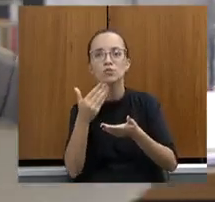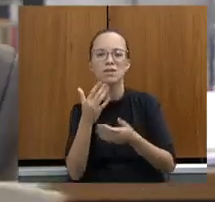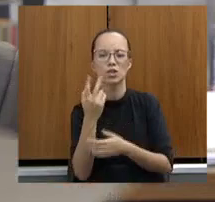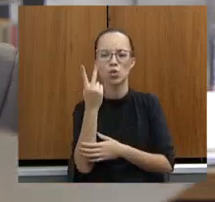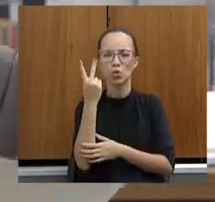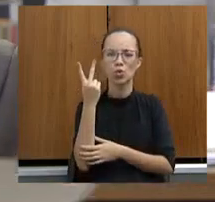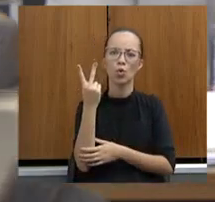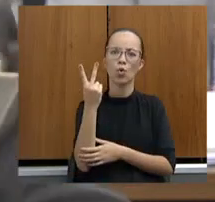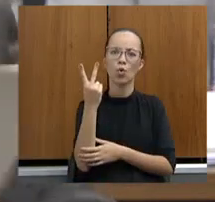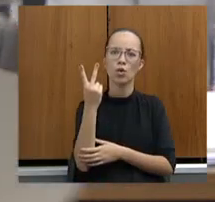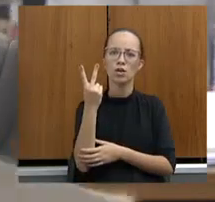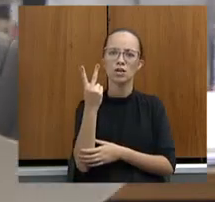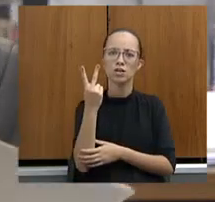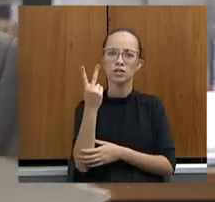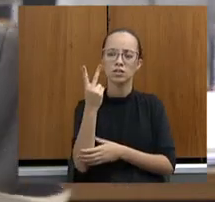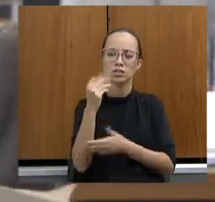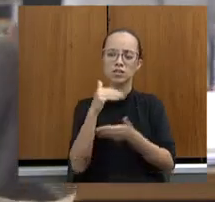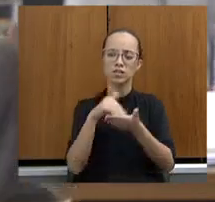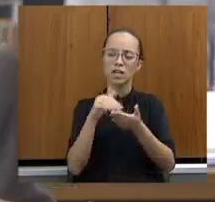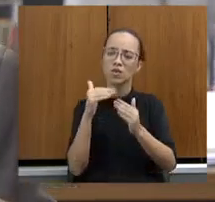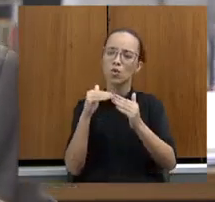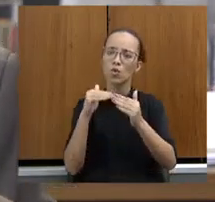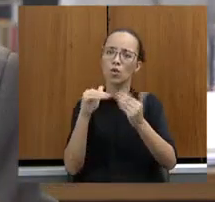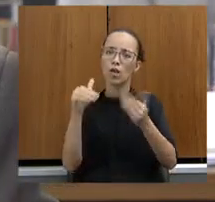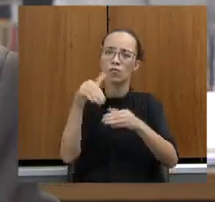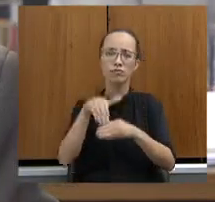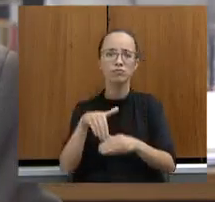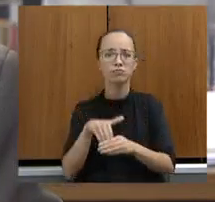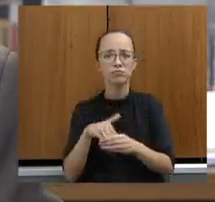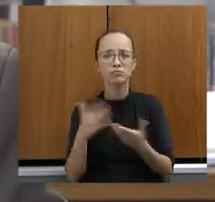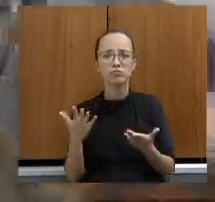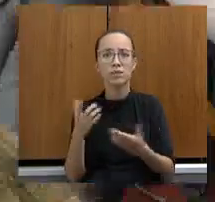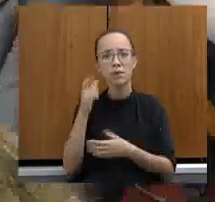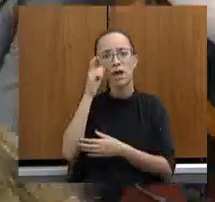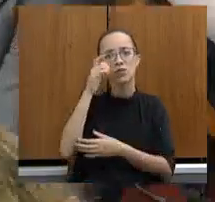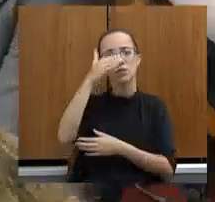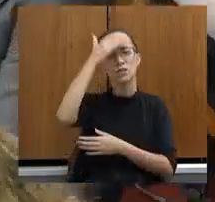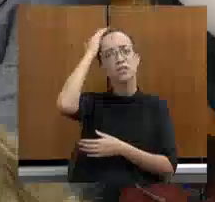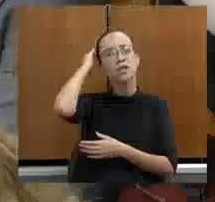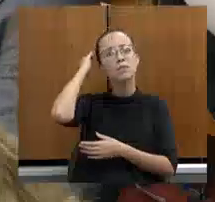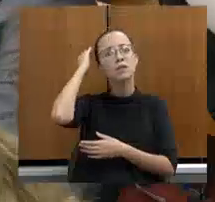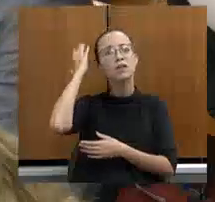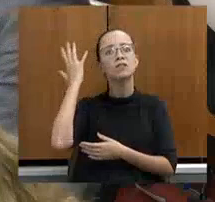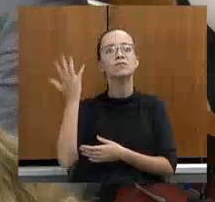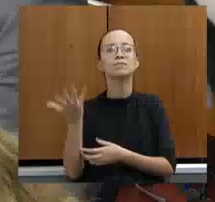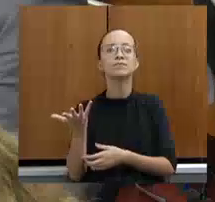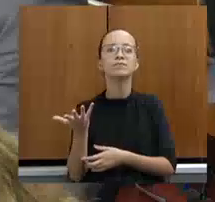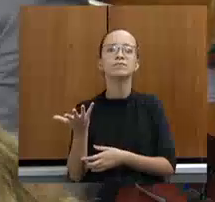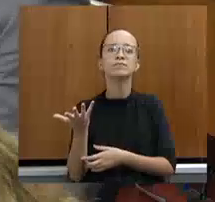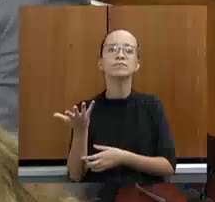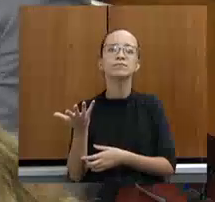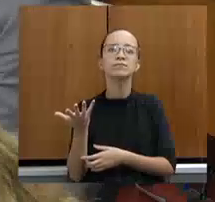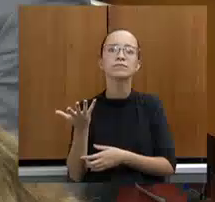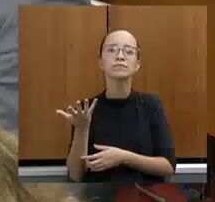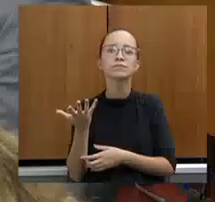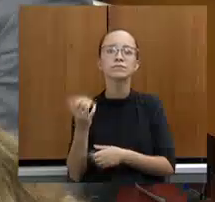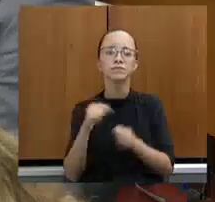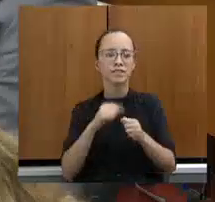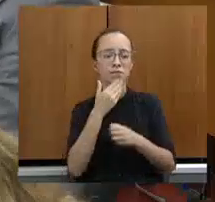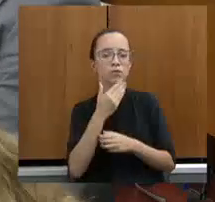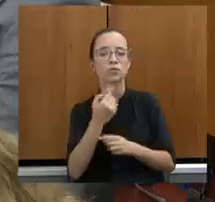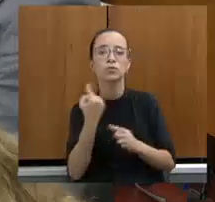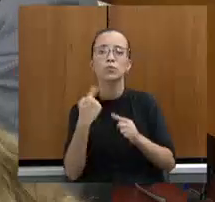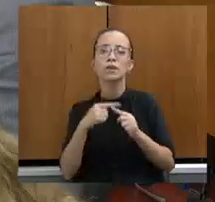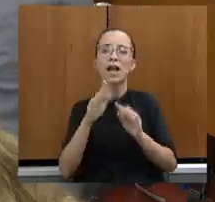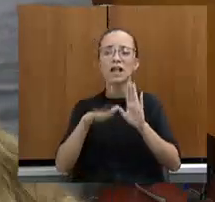dois secretários voltaram contra mas uma ligação do governador Romeu Zema pesa demais fazendo esse pedido por quê porque